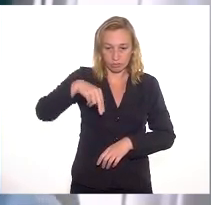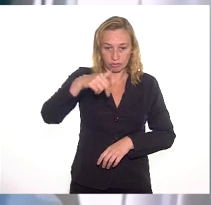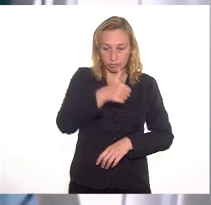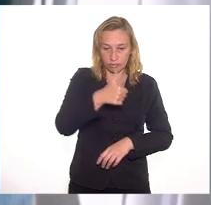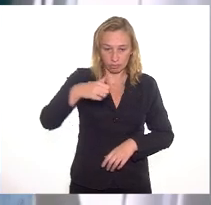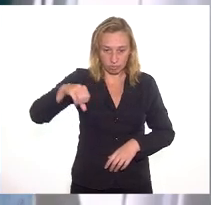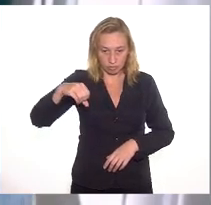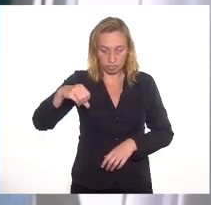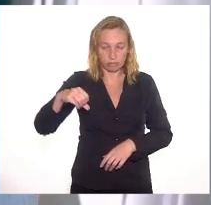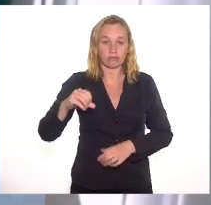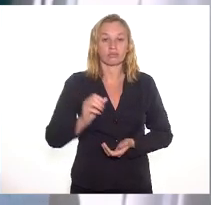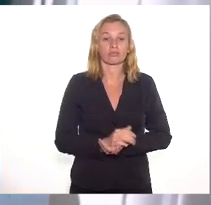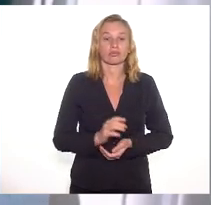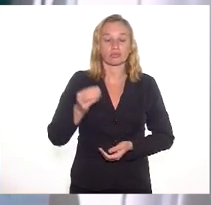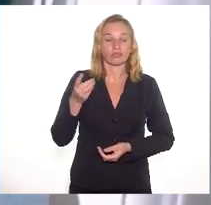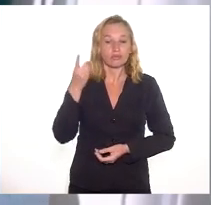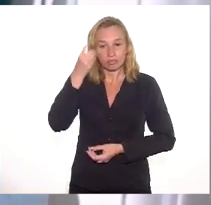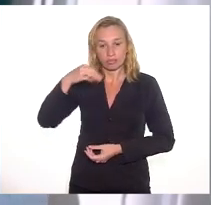né? Porque